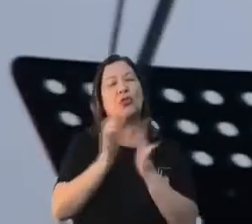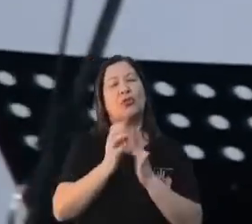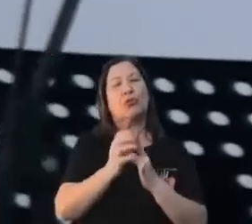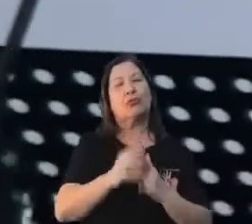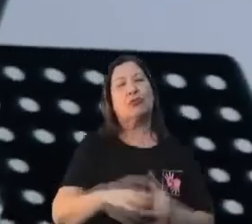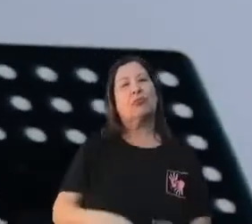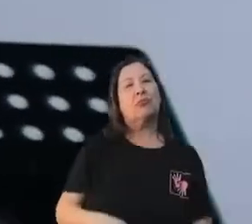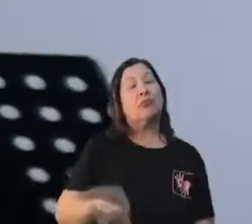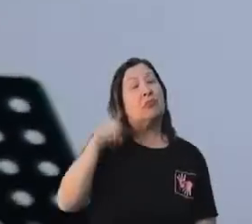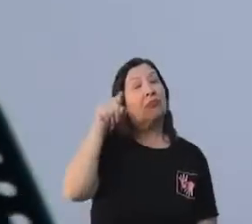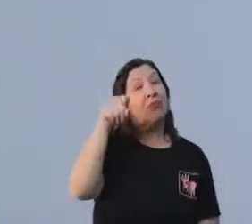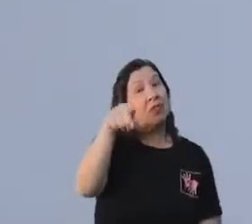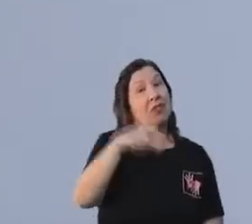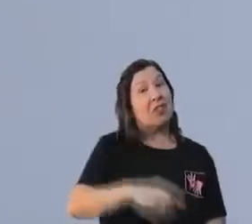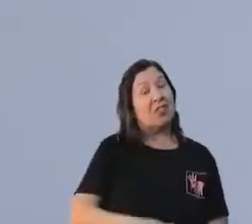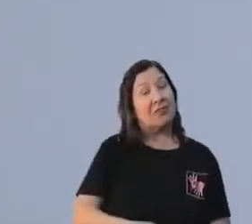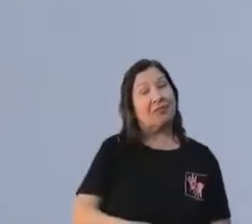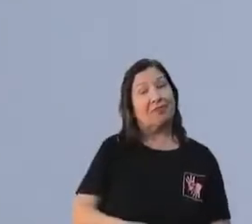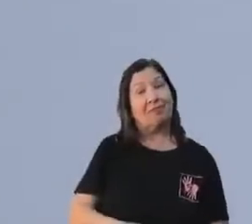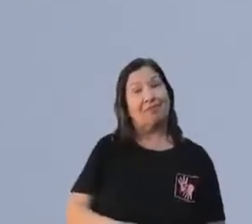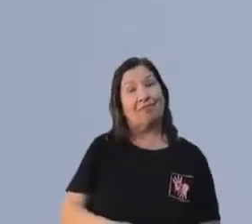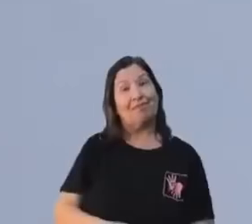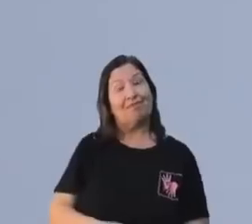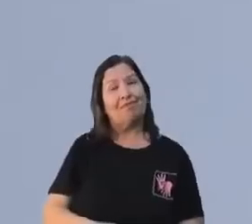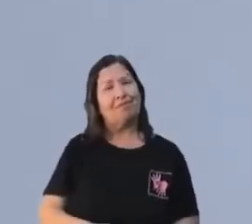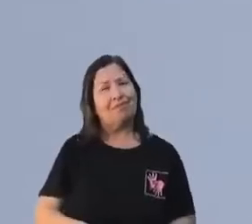Terceiro, Maria fez